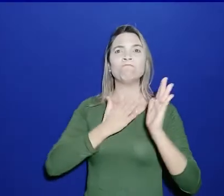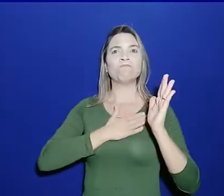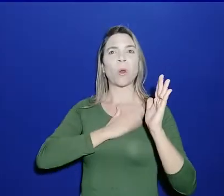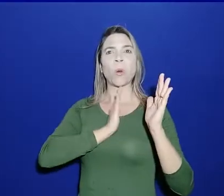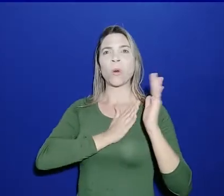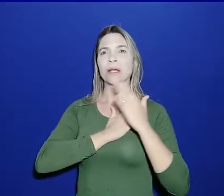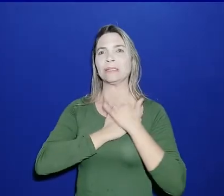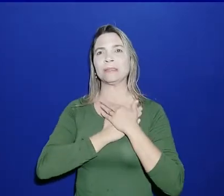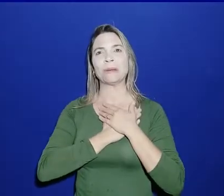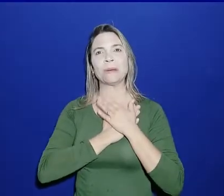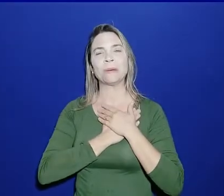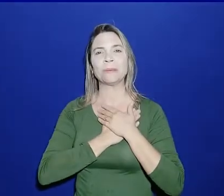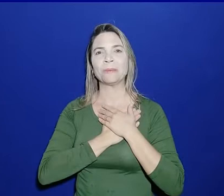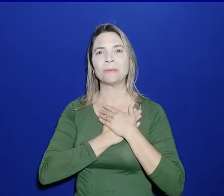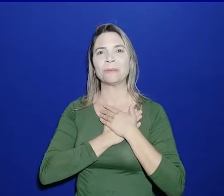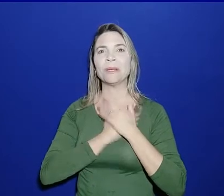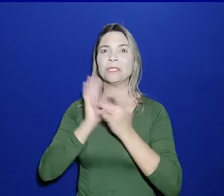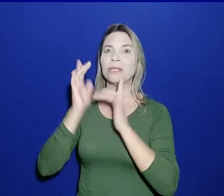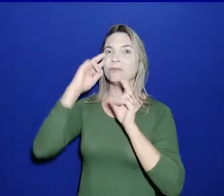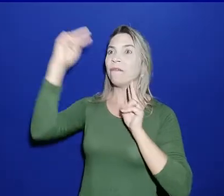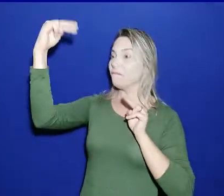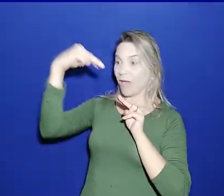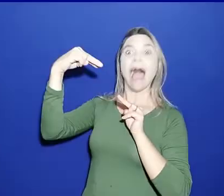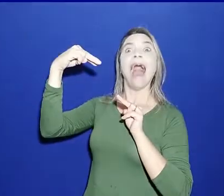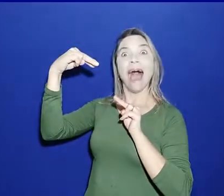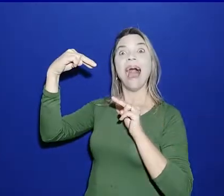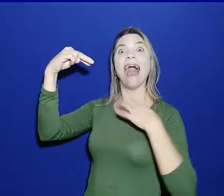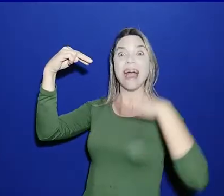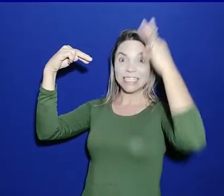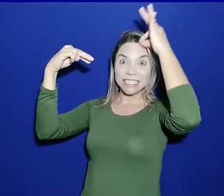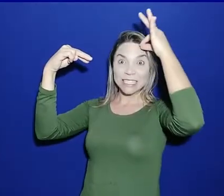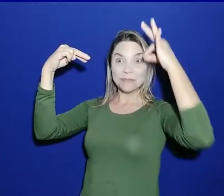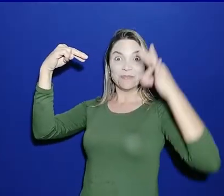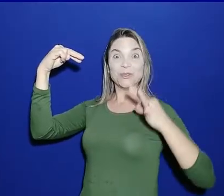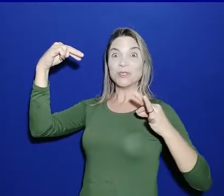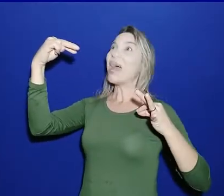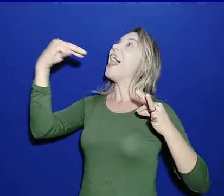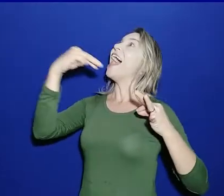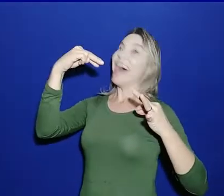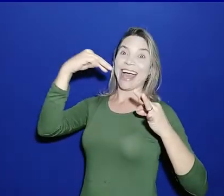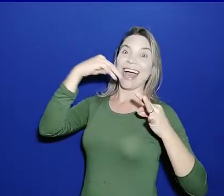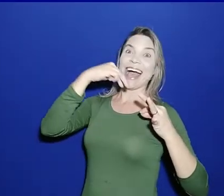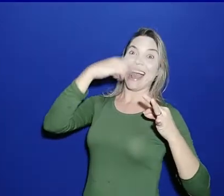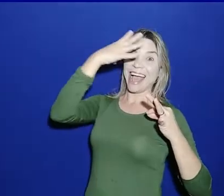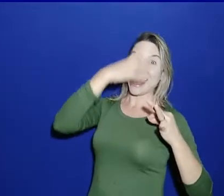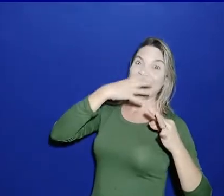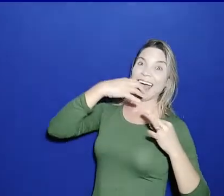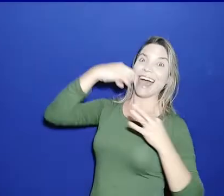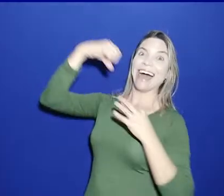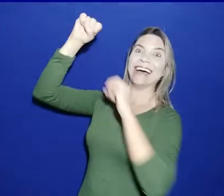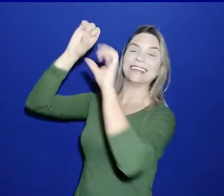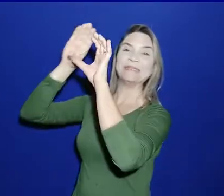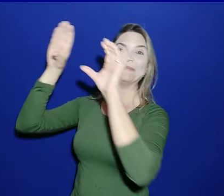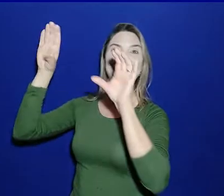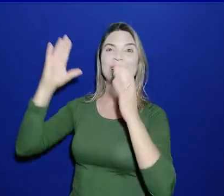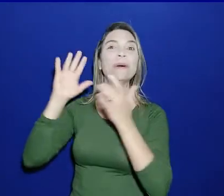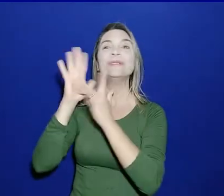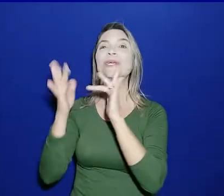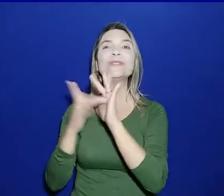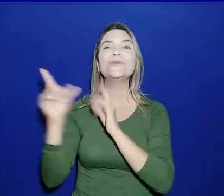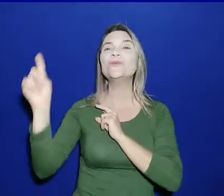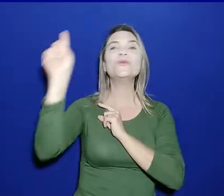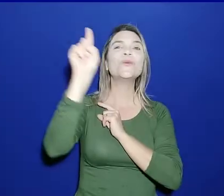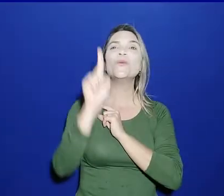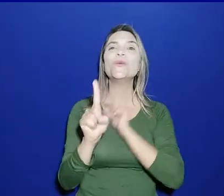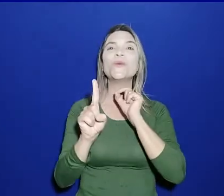de Deus nos diz que Jesus não veio ao mundo para condenar o mundo, mas para que o mundo fosse salvo